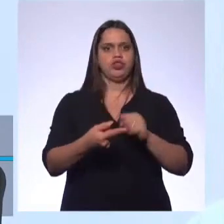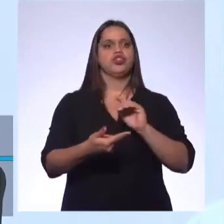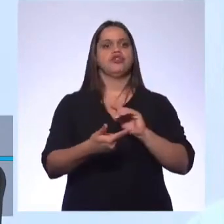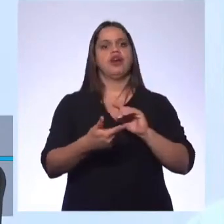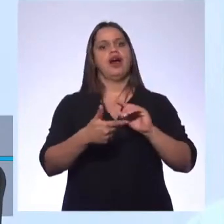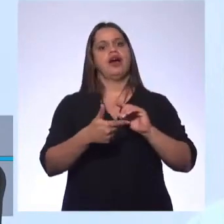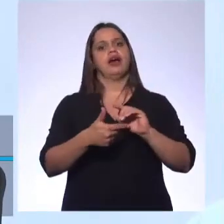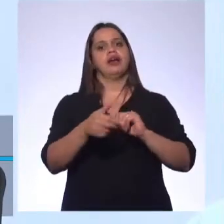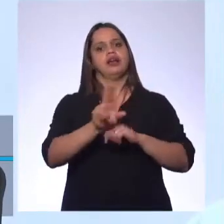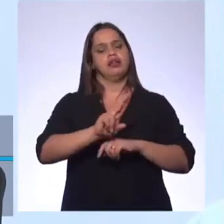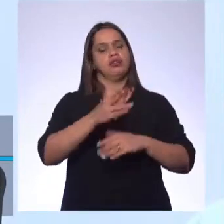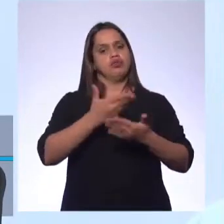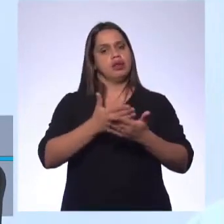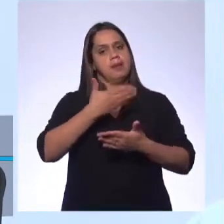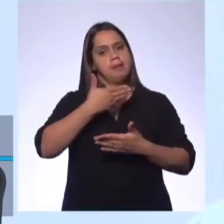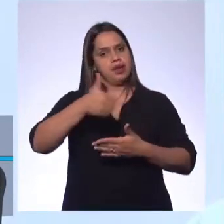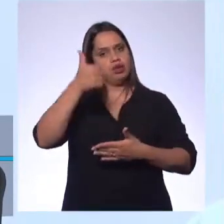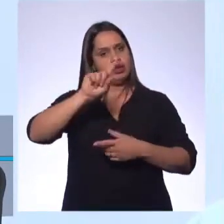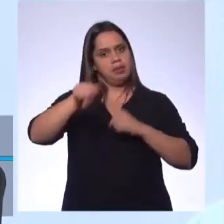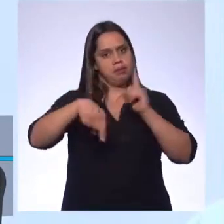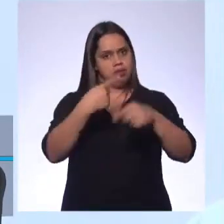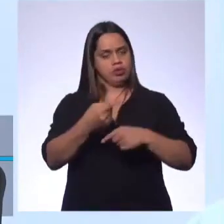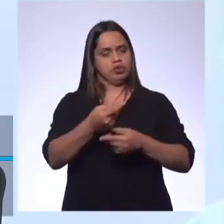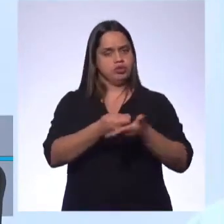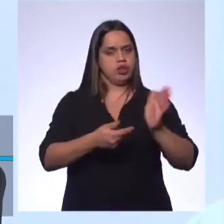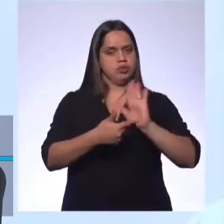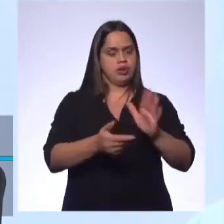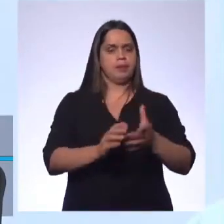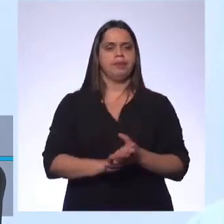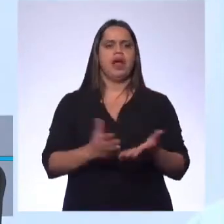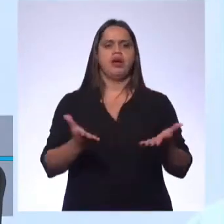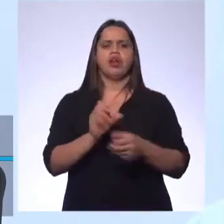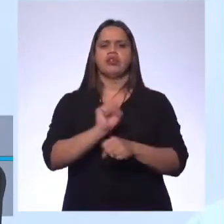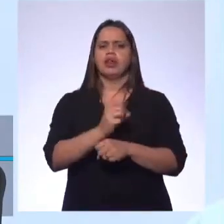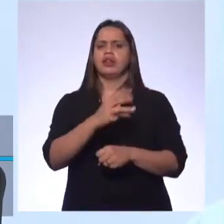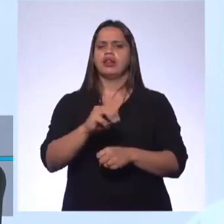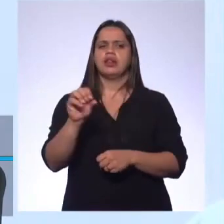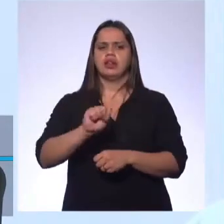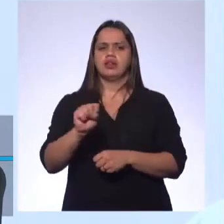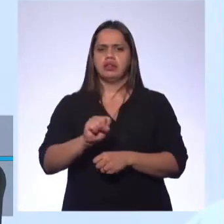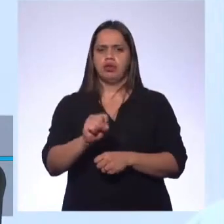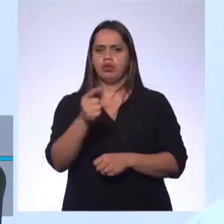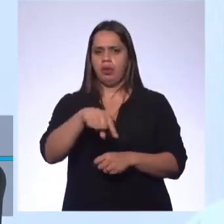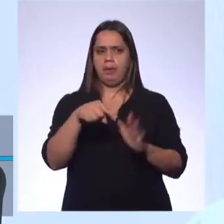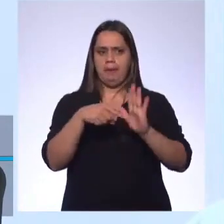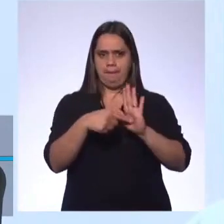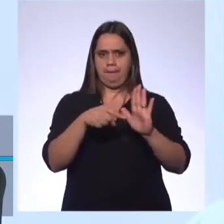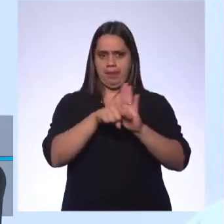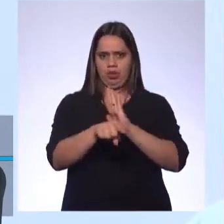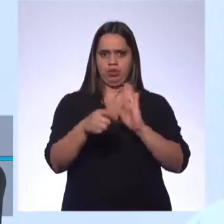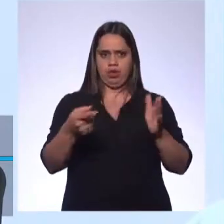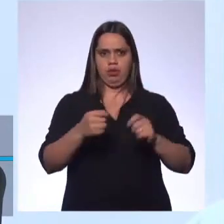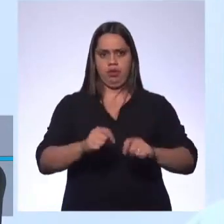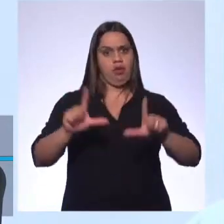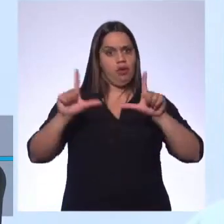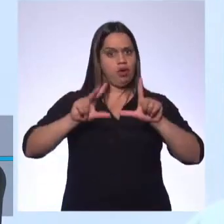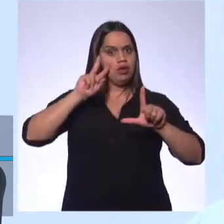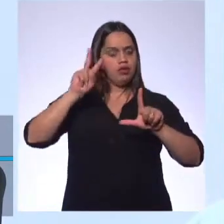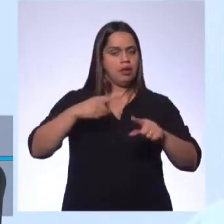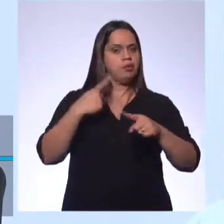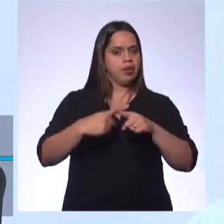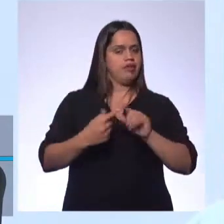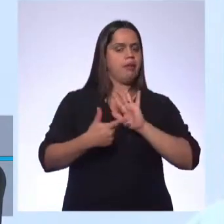aparecerem, que os poemas aparecerem. E a gente vai para essa pergunta, que eu vou deixar 30 segundinhos só, porque eu acho que ela vai